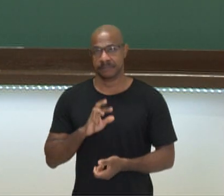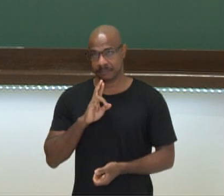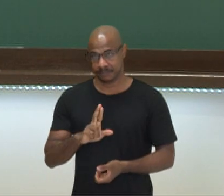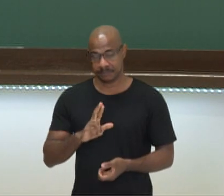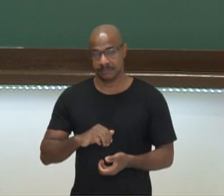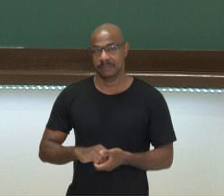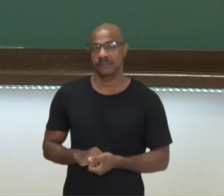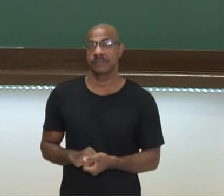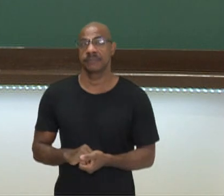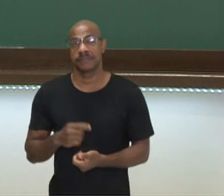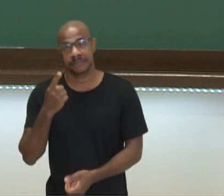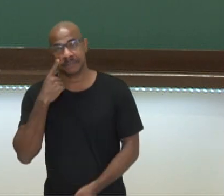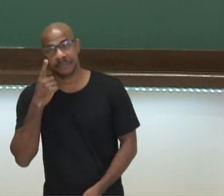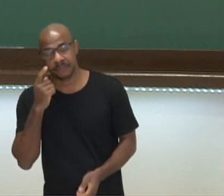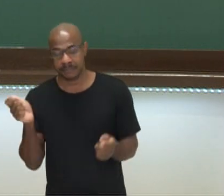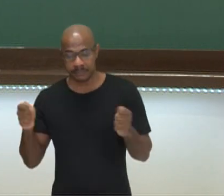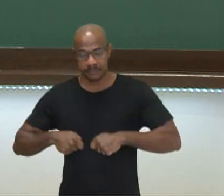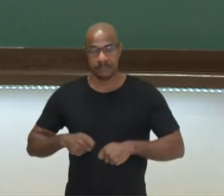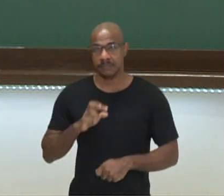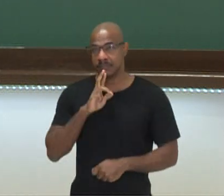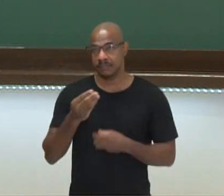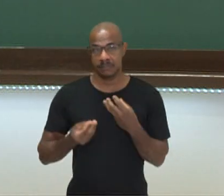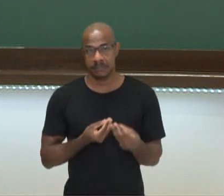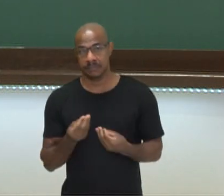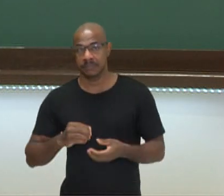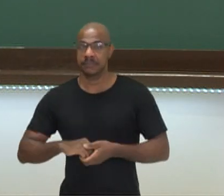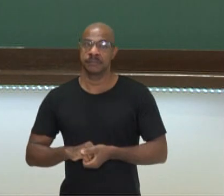Respondeu? Então confira a nossa possibilidade.